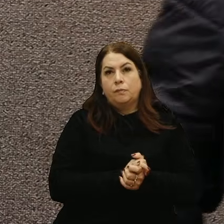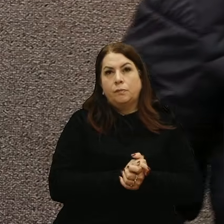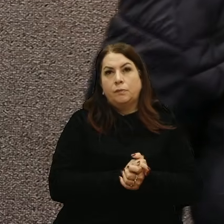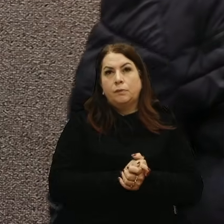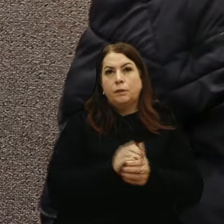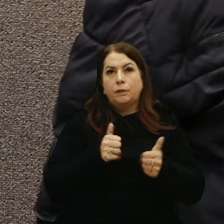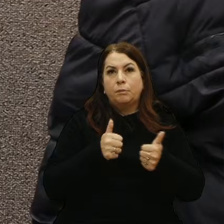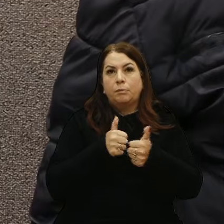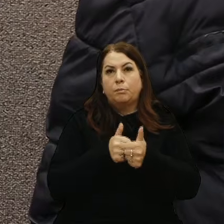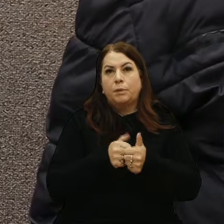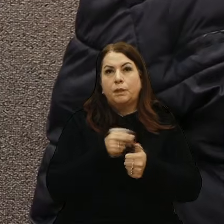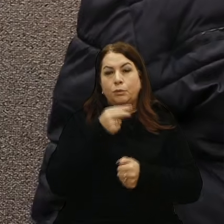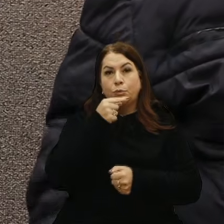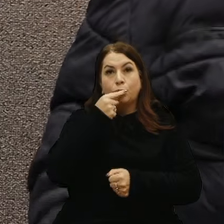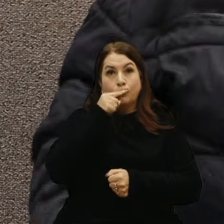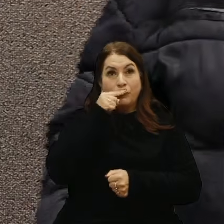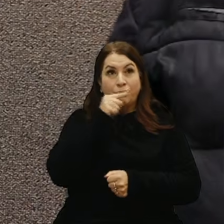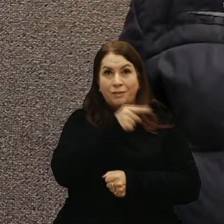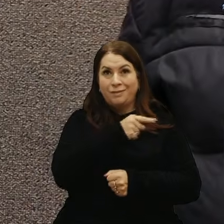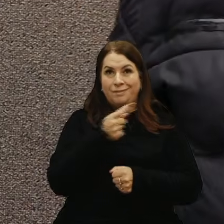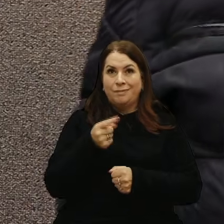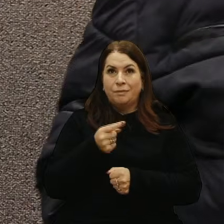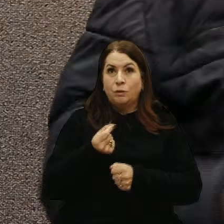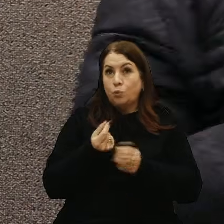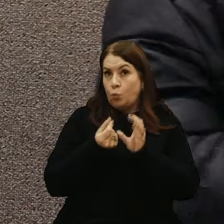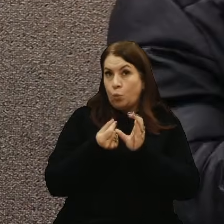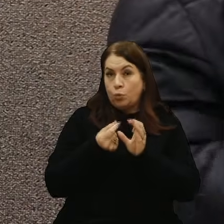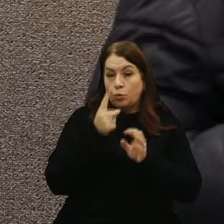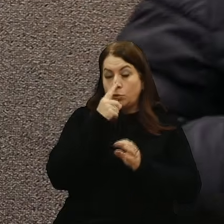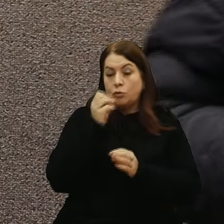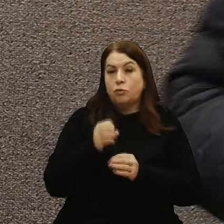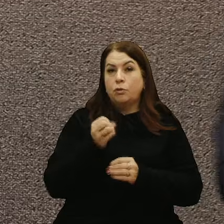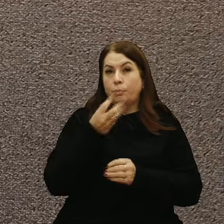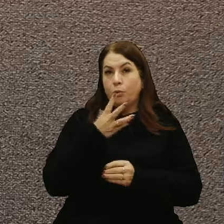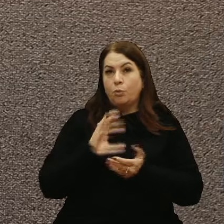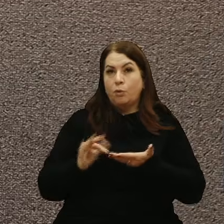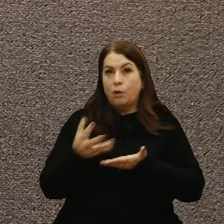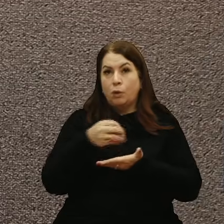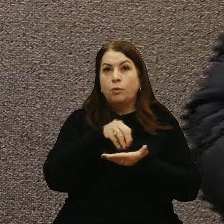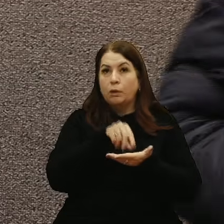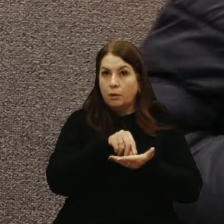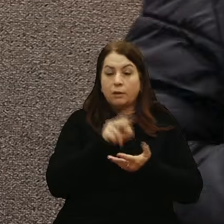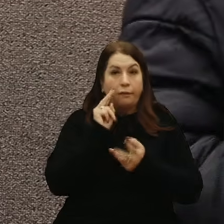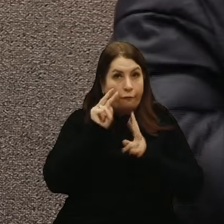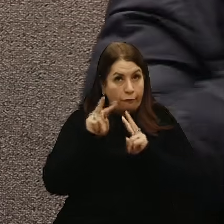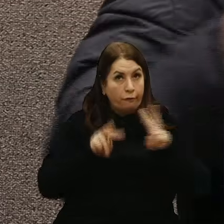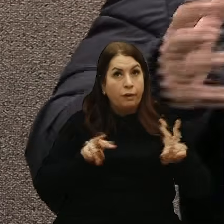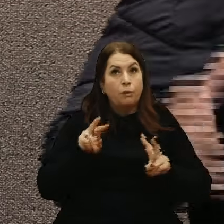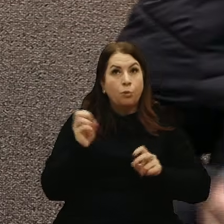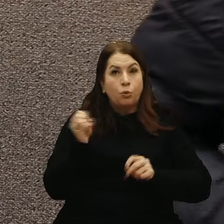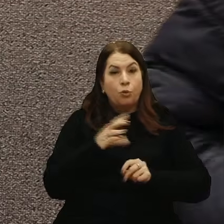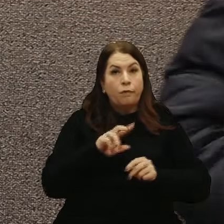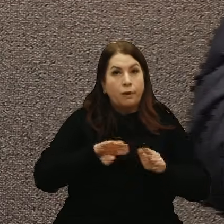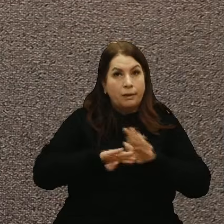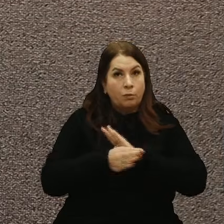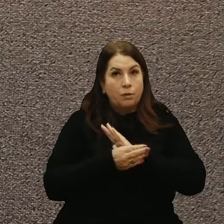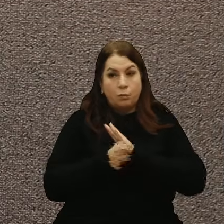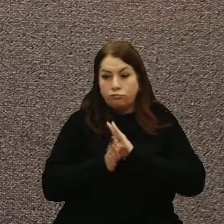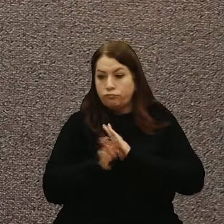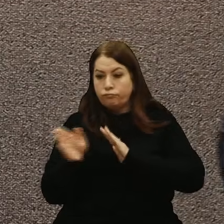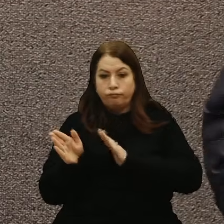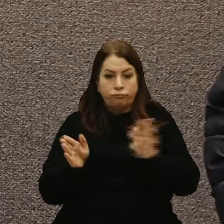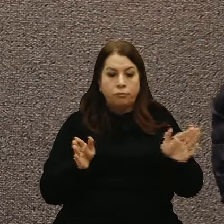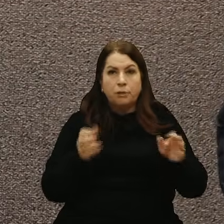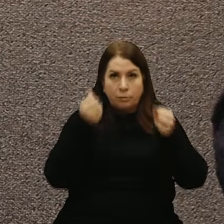perto de São Chico de Paula. O custo do lixo. Que bom que a Codeca está verificando uma nova adequação de roteiros, que